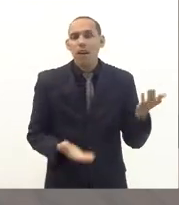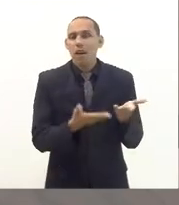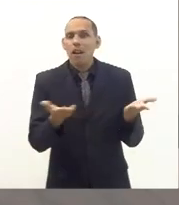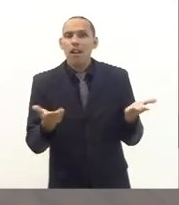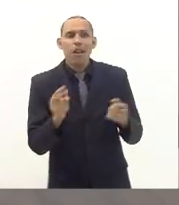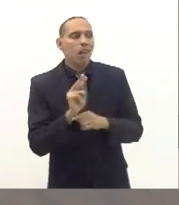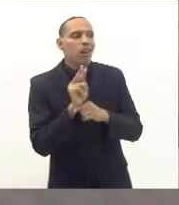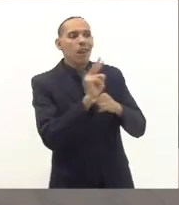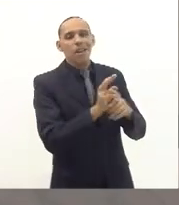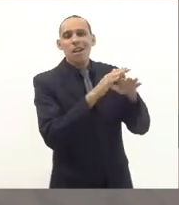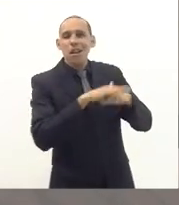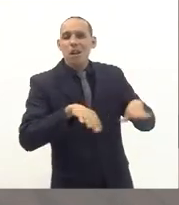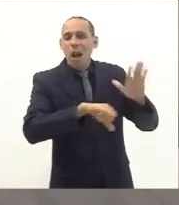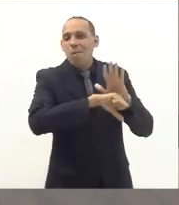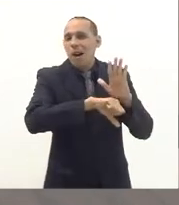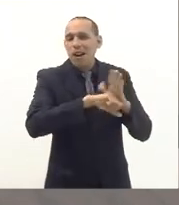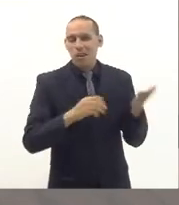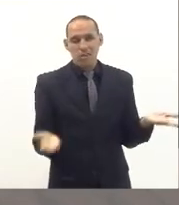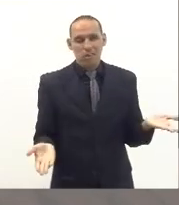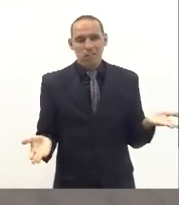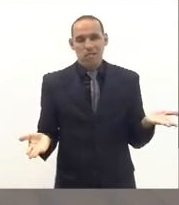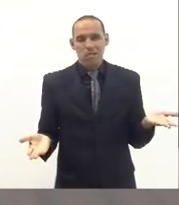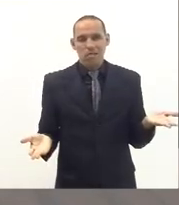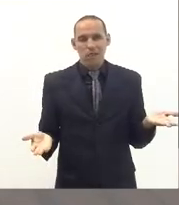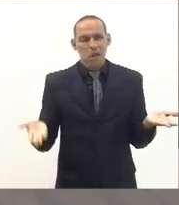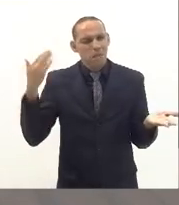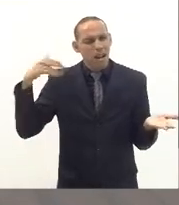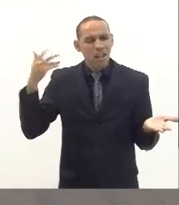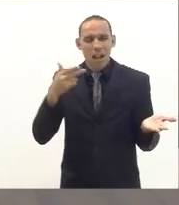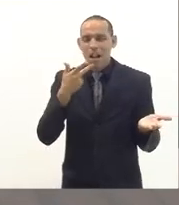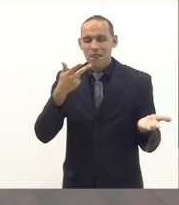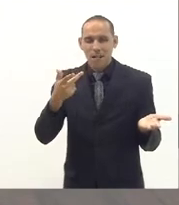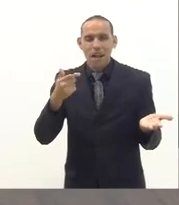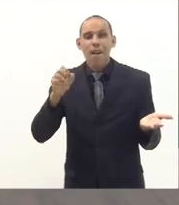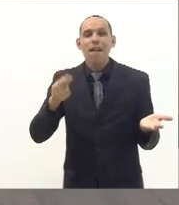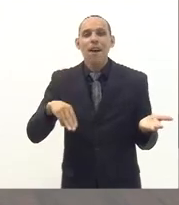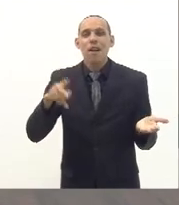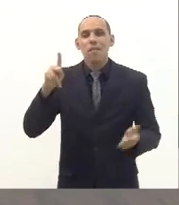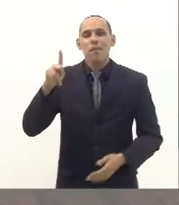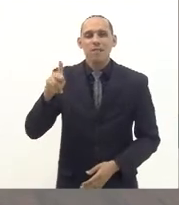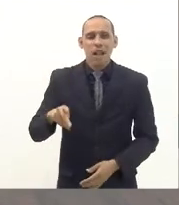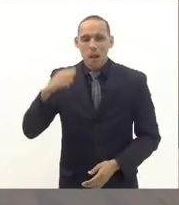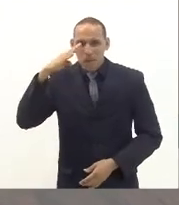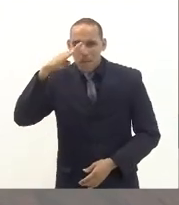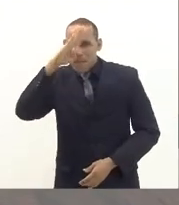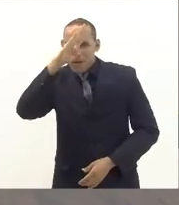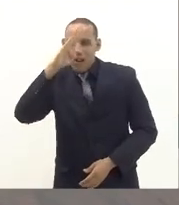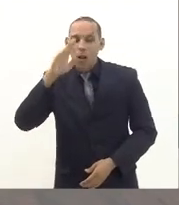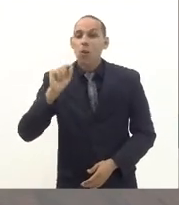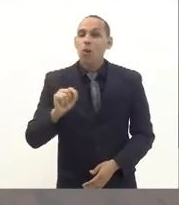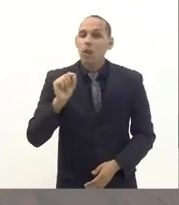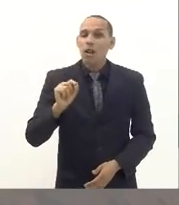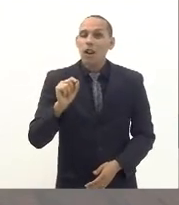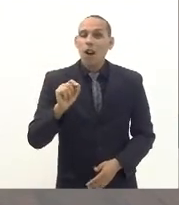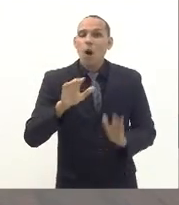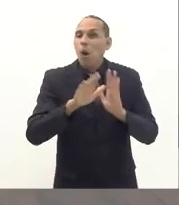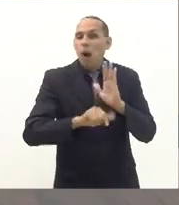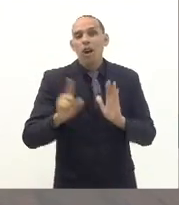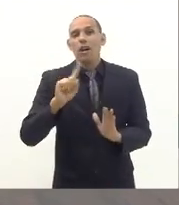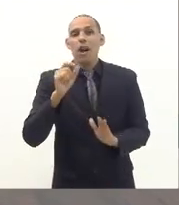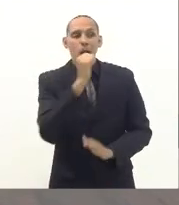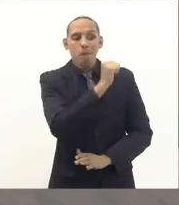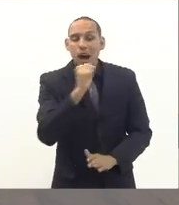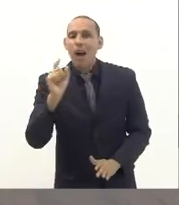quem defende esses marginais pô é só Como já dizia o nosso Presidente Jair Messias bolsonaro é só não roubar